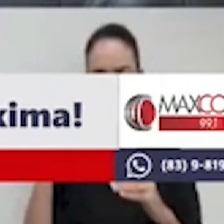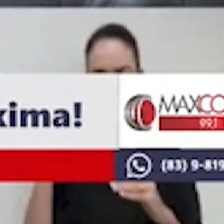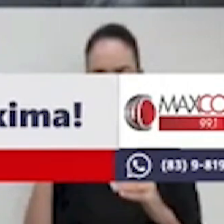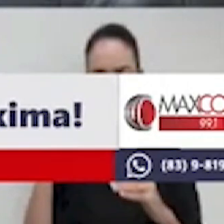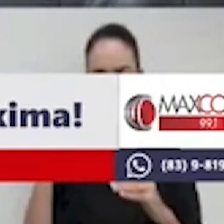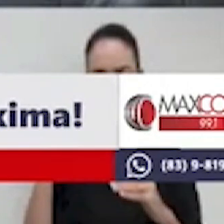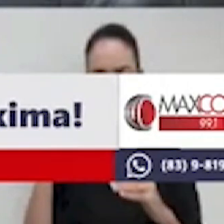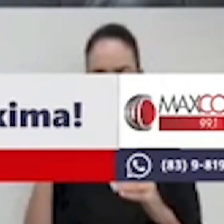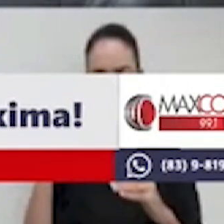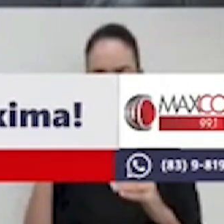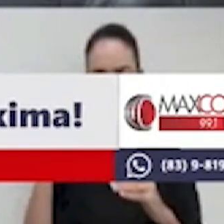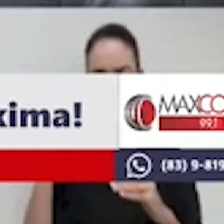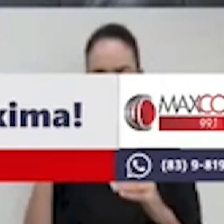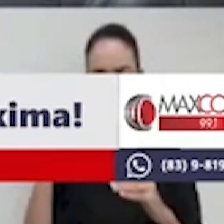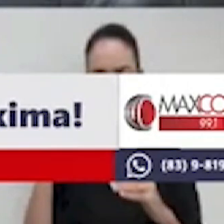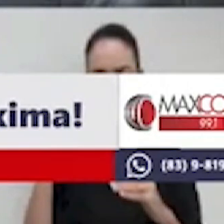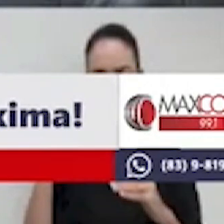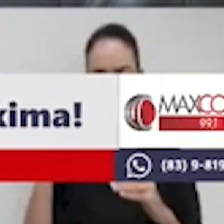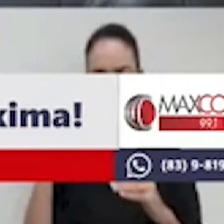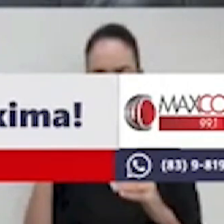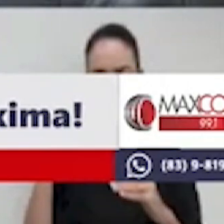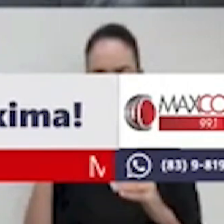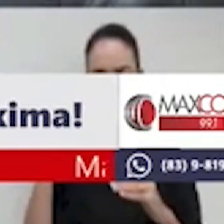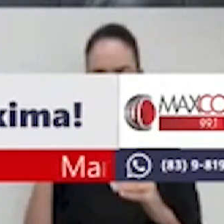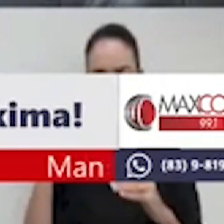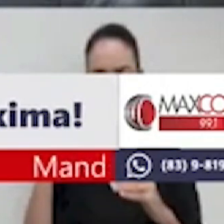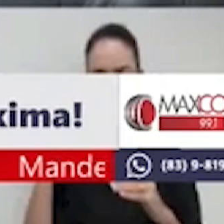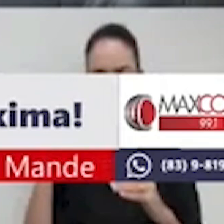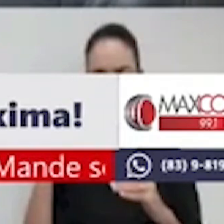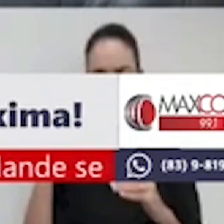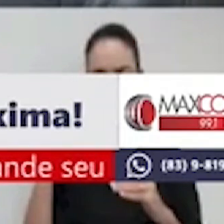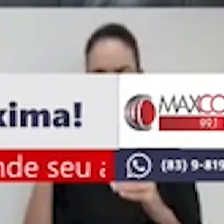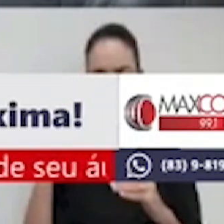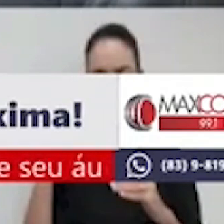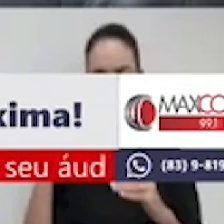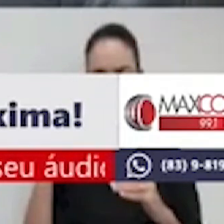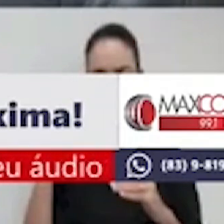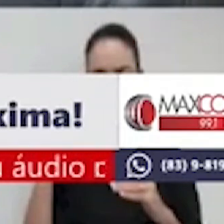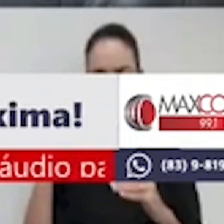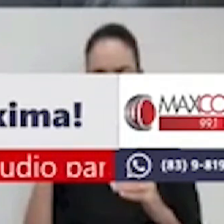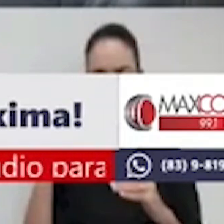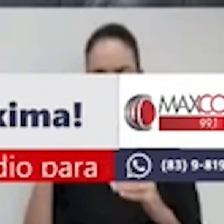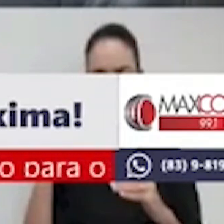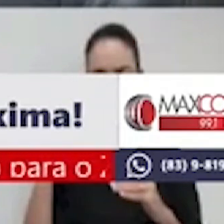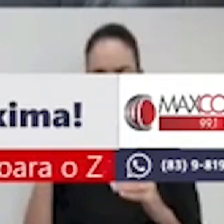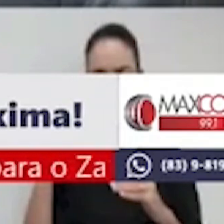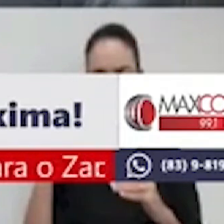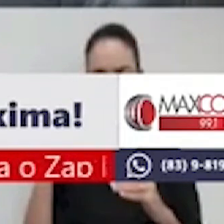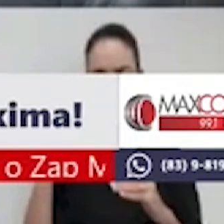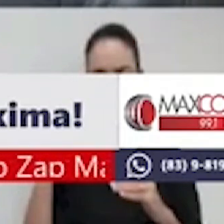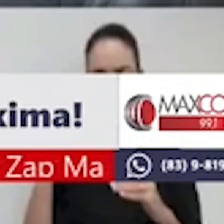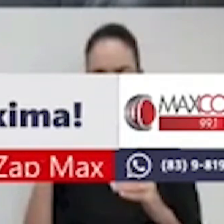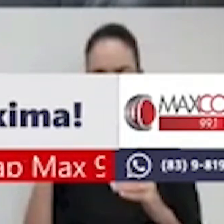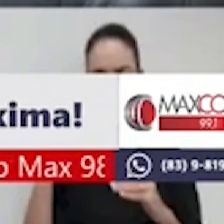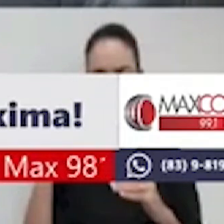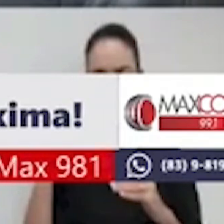cumprimento de leite ele é quem tá falando aí sobre um descobrimento de lei Você é de velhinho e dizia sem vergonha